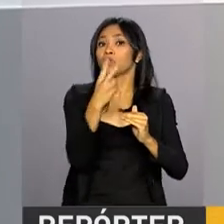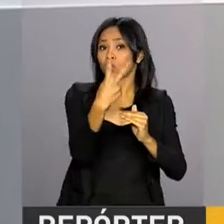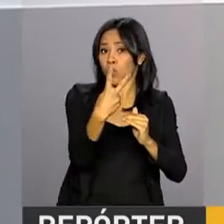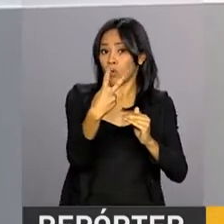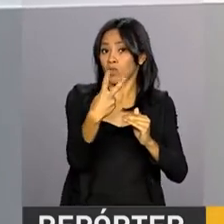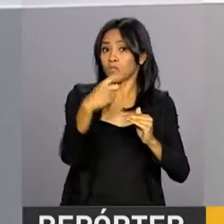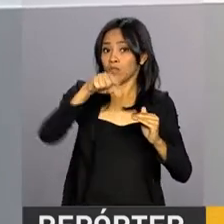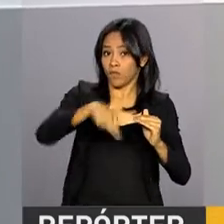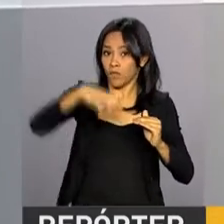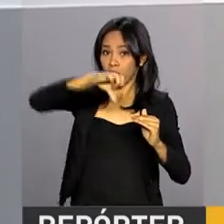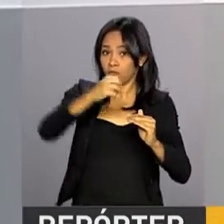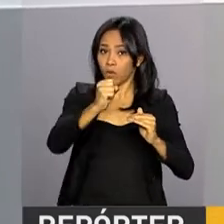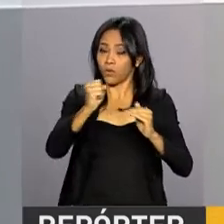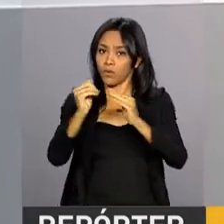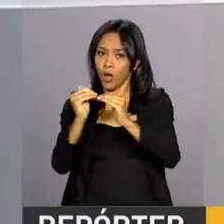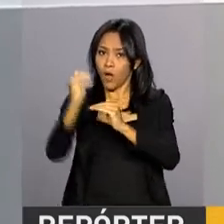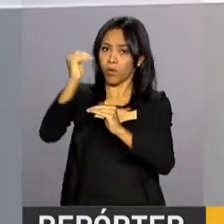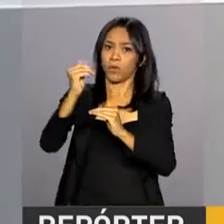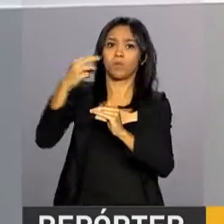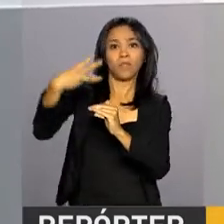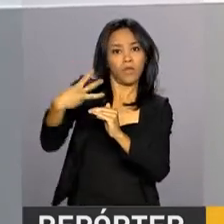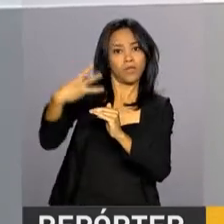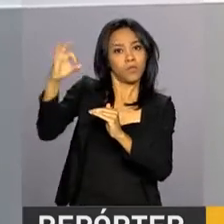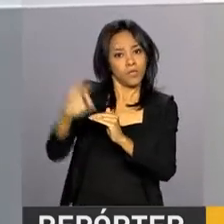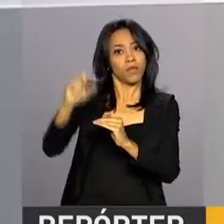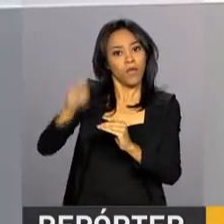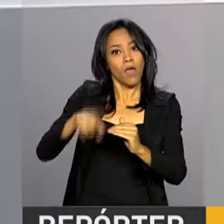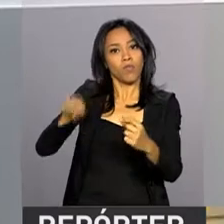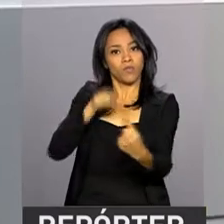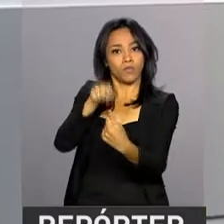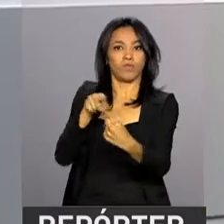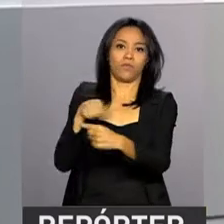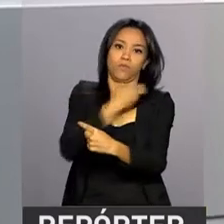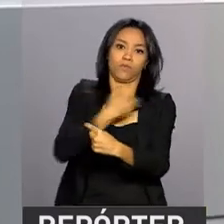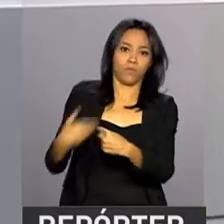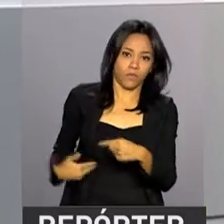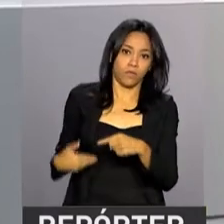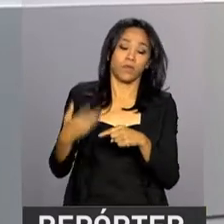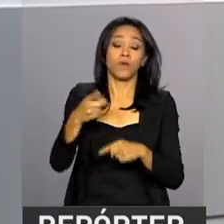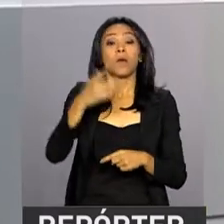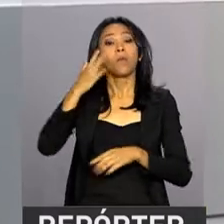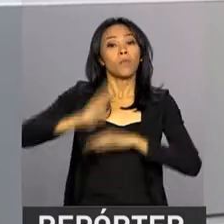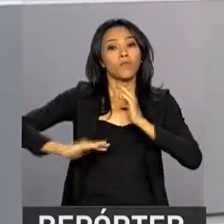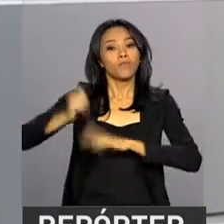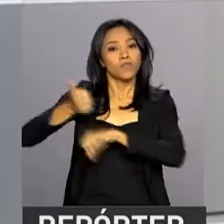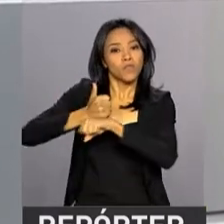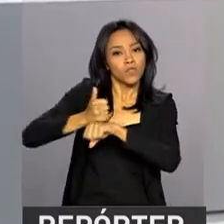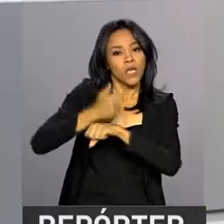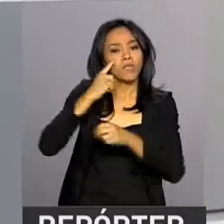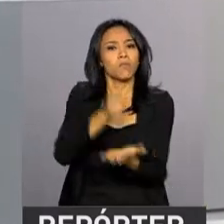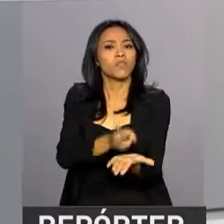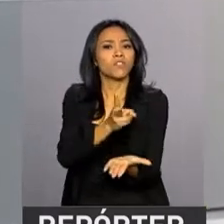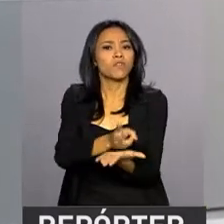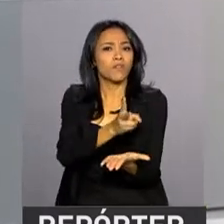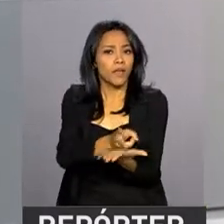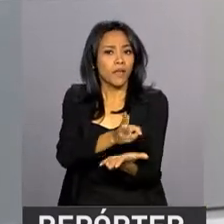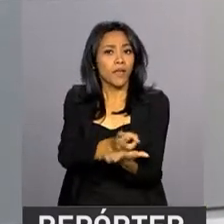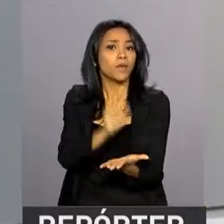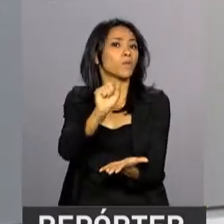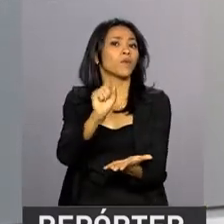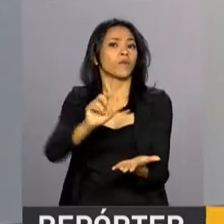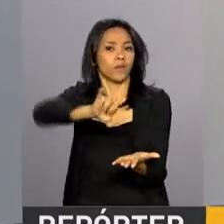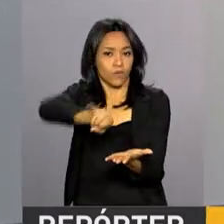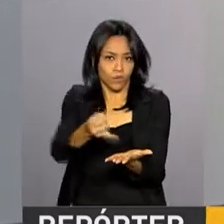2,98 para 3 por cento que é o piso da meta analistas e investidores mantiveram a estimativa para a taxa básica